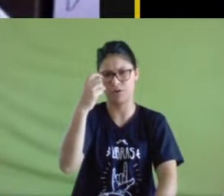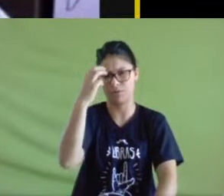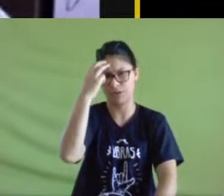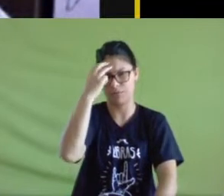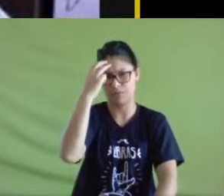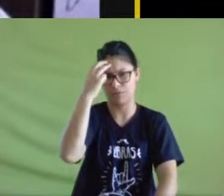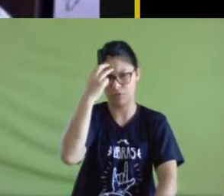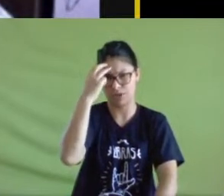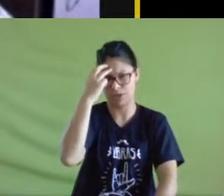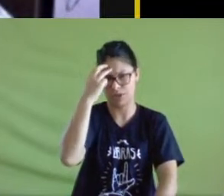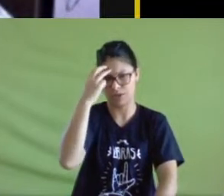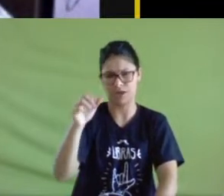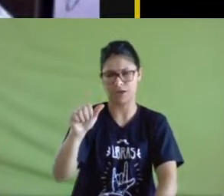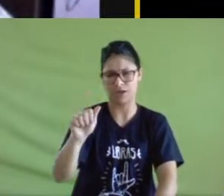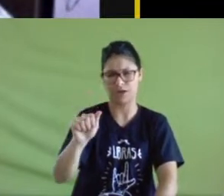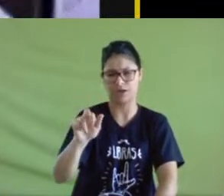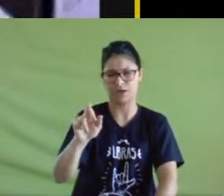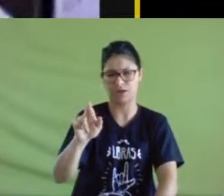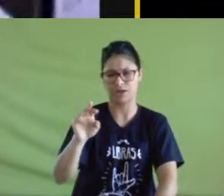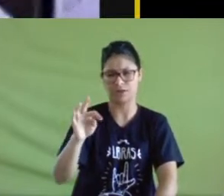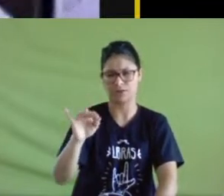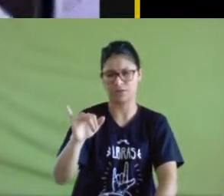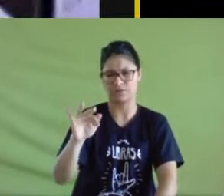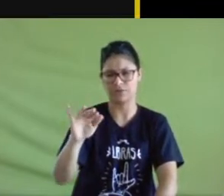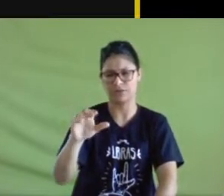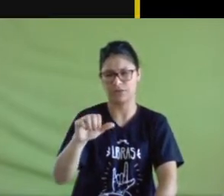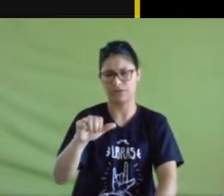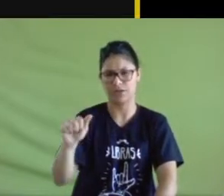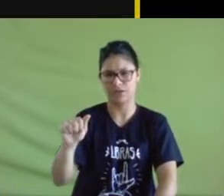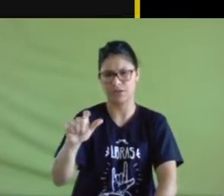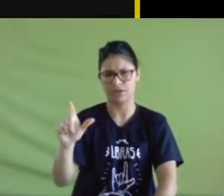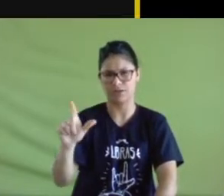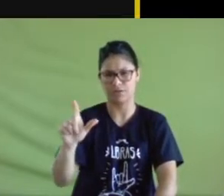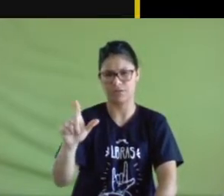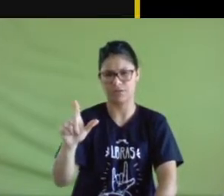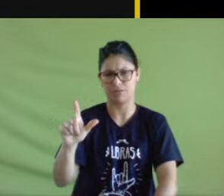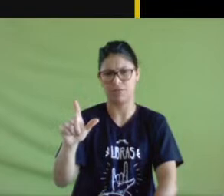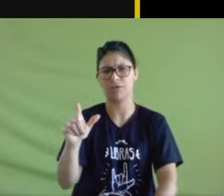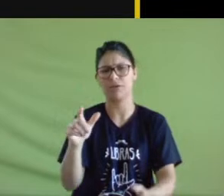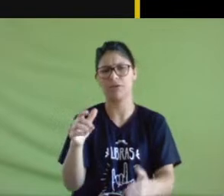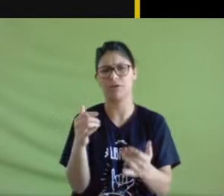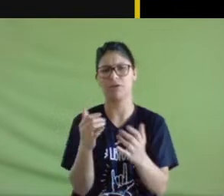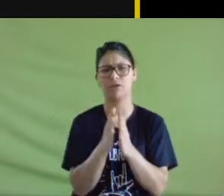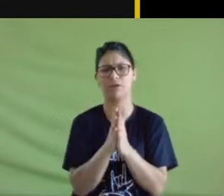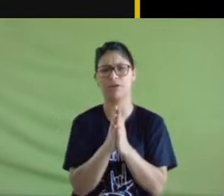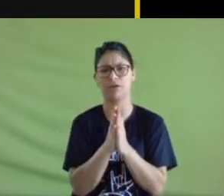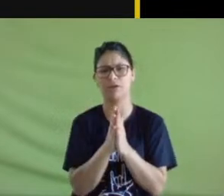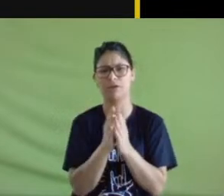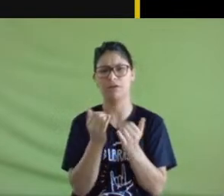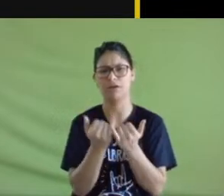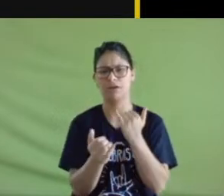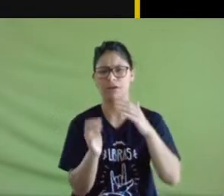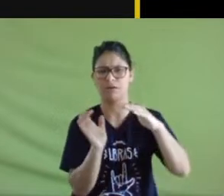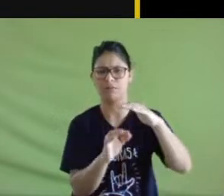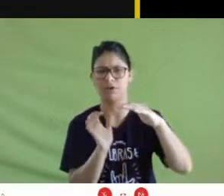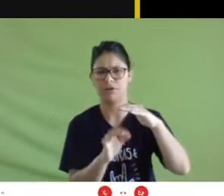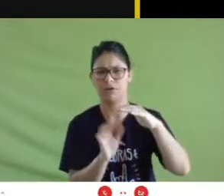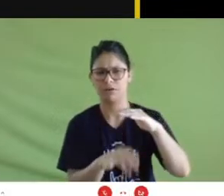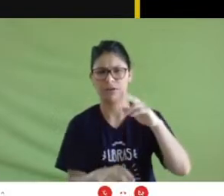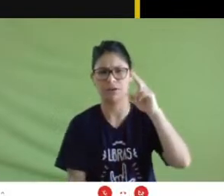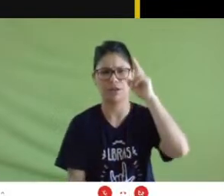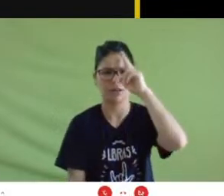Nessa memória, as coisas, que é os lugares comuns, os topos que a gente tem que armazenar, que a gente tem que